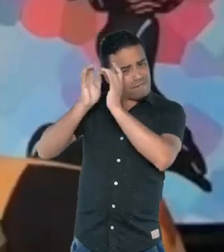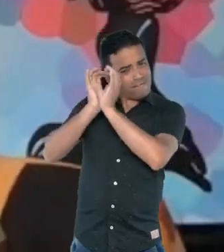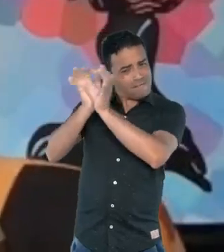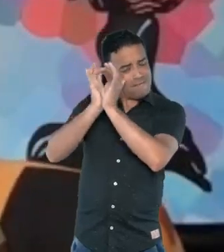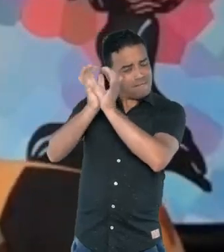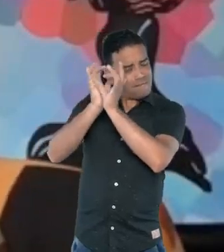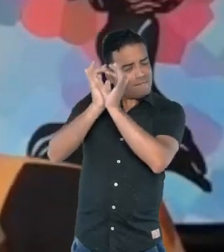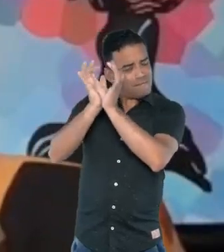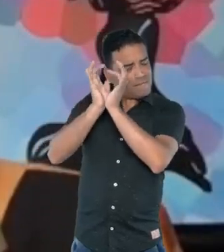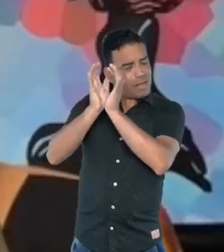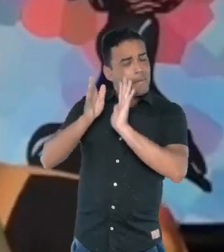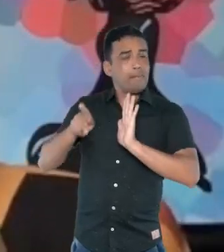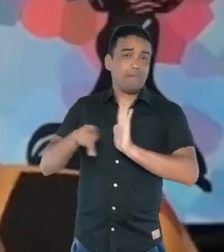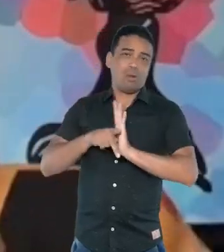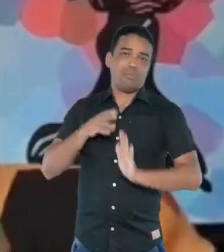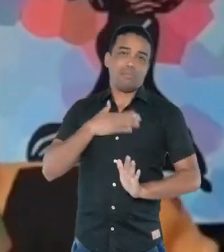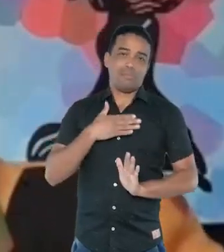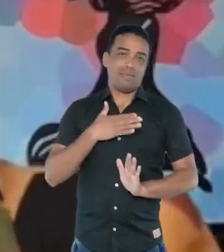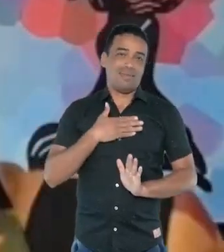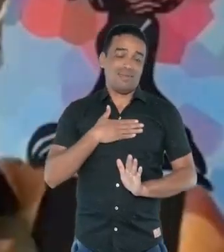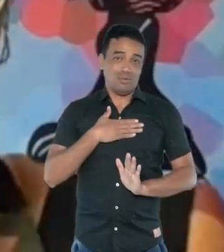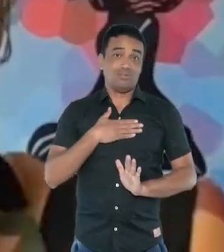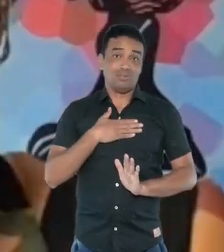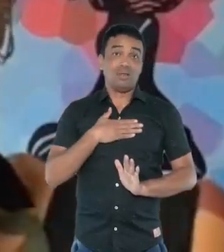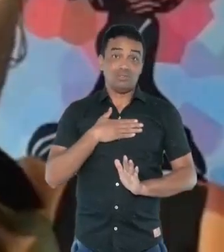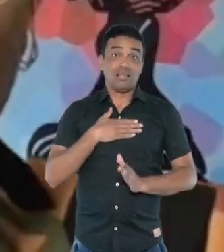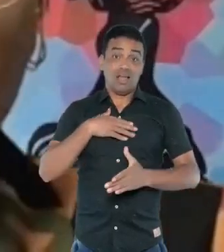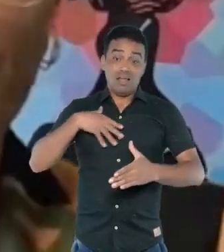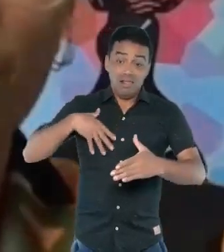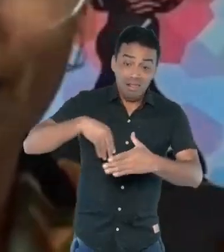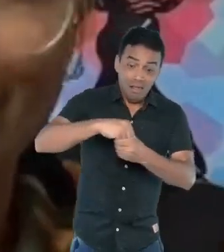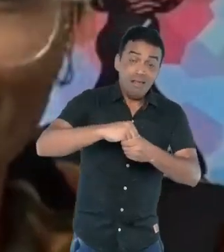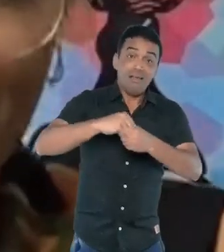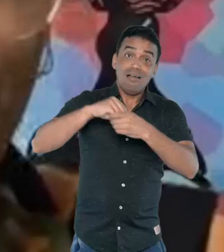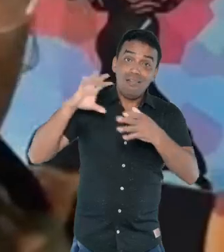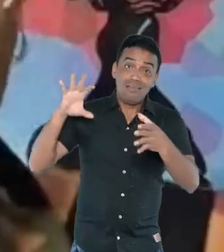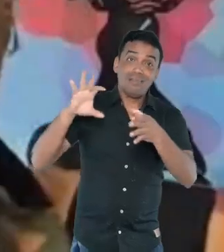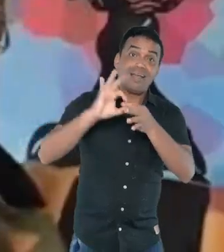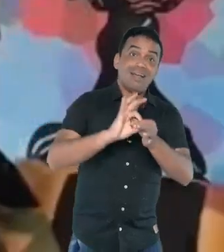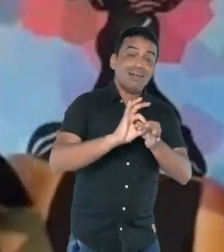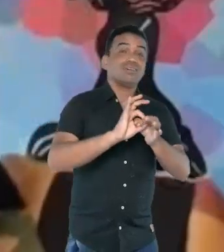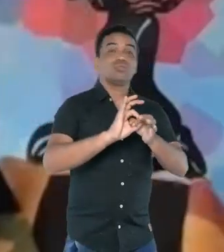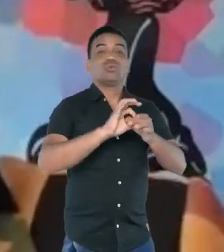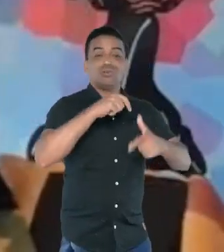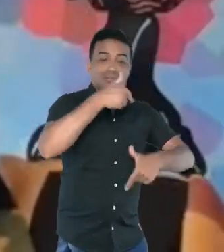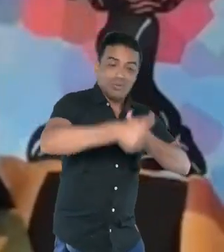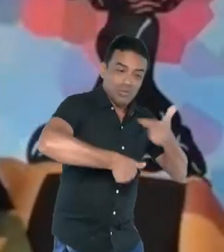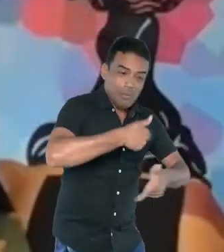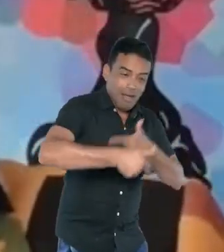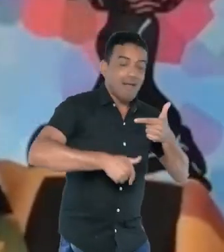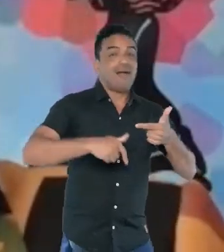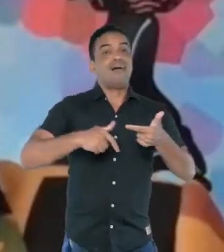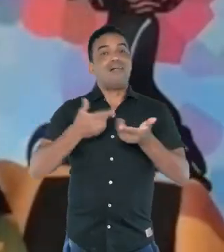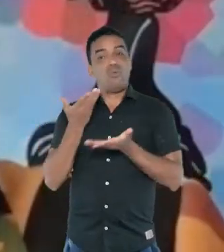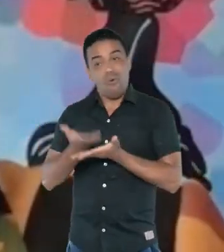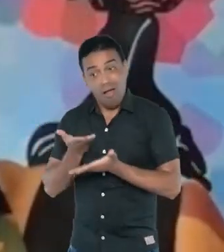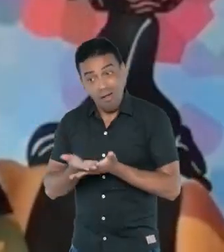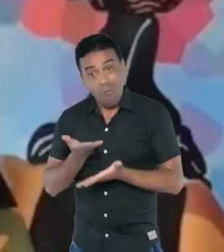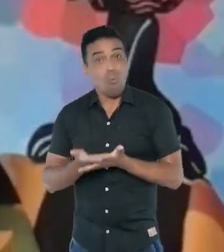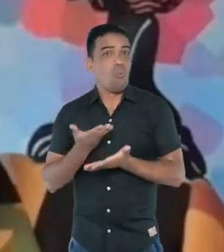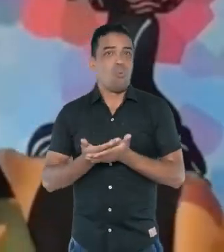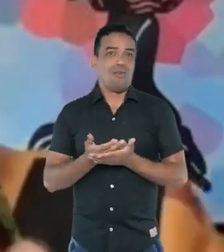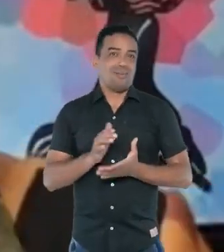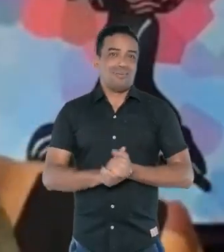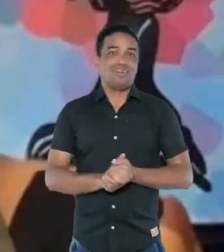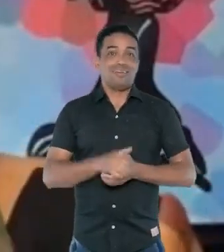isso está implicado no ambiente de trabalho, nas aulas, sempre foi a ideia de não